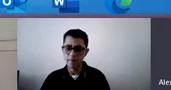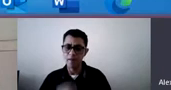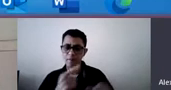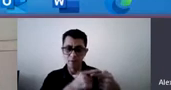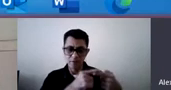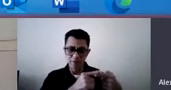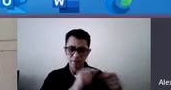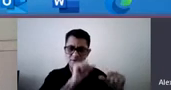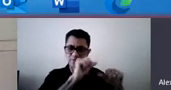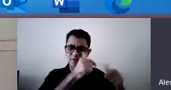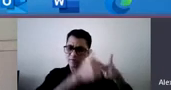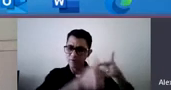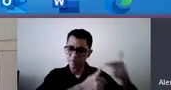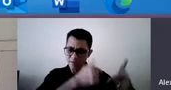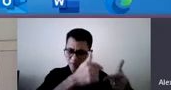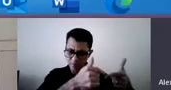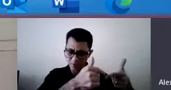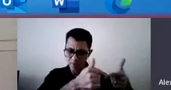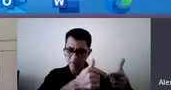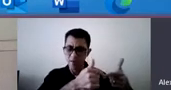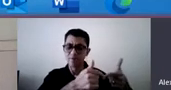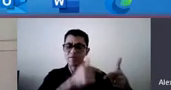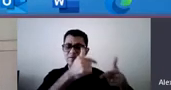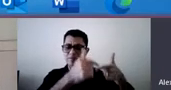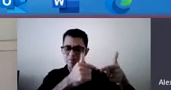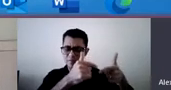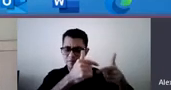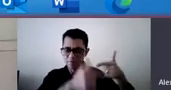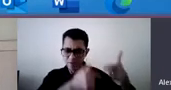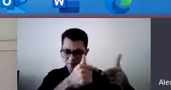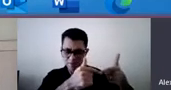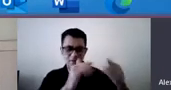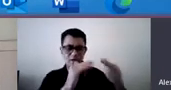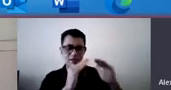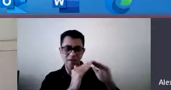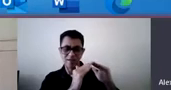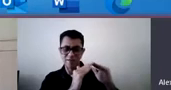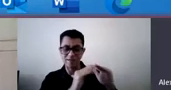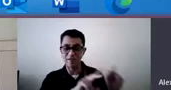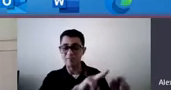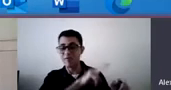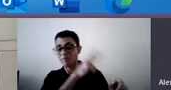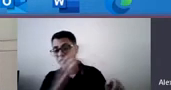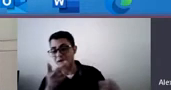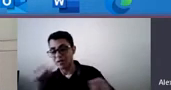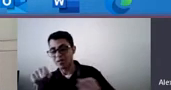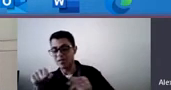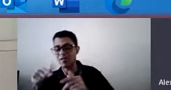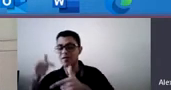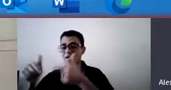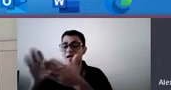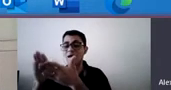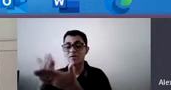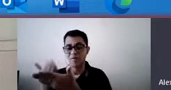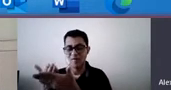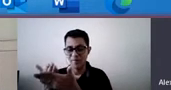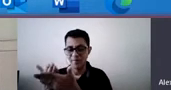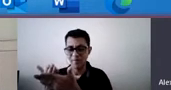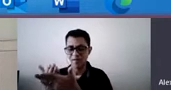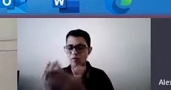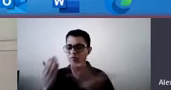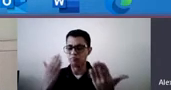ser diferente do que era, né? Uhum. Porque a gente vai ter que manter protocolo. Então. Isso. Vai ser outro. Vai